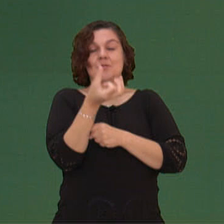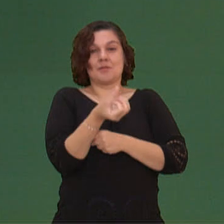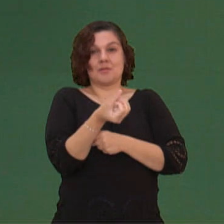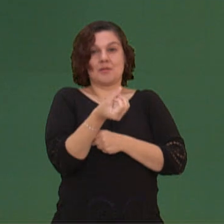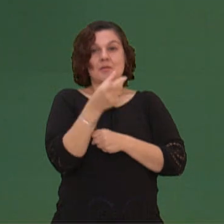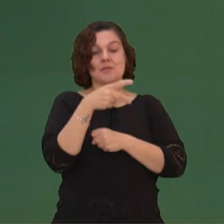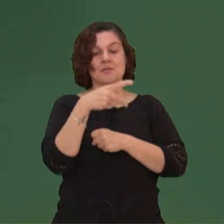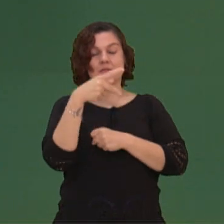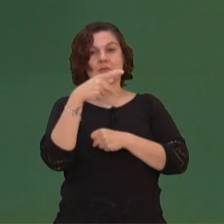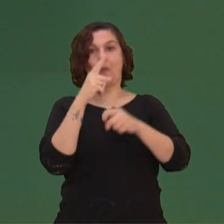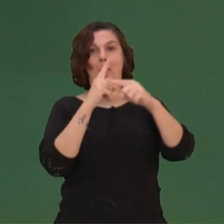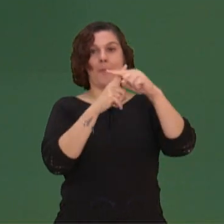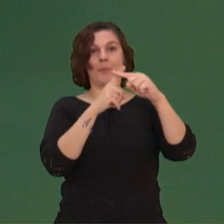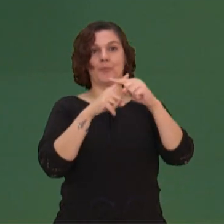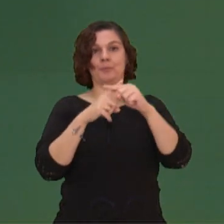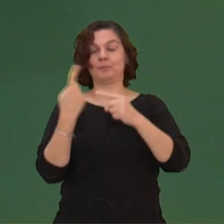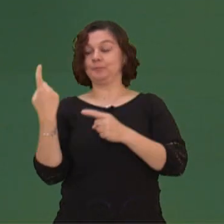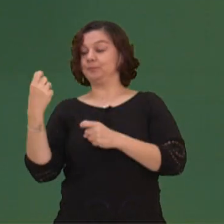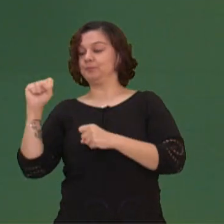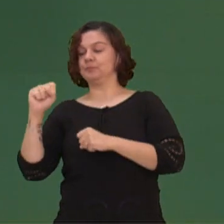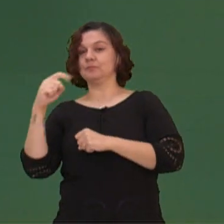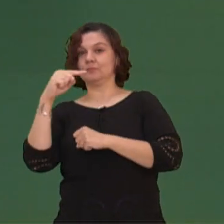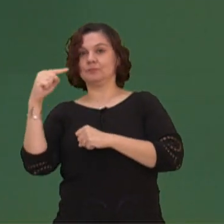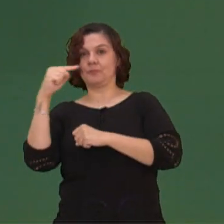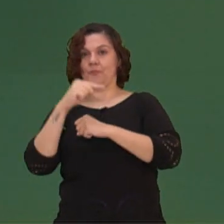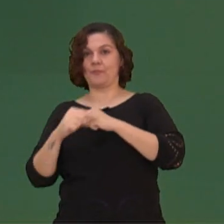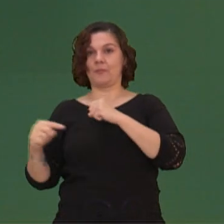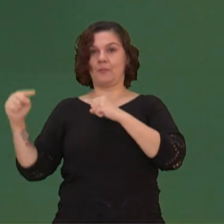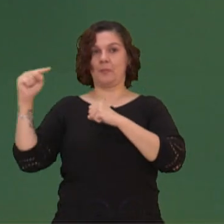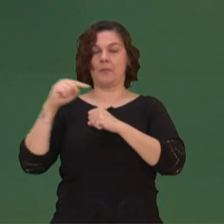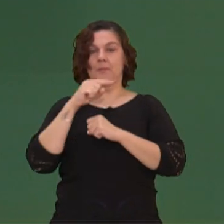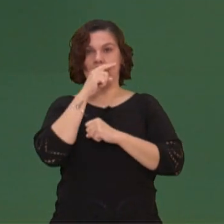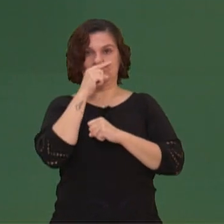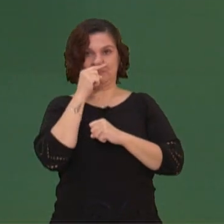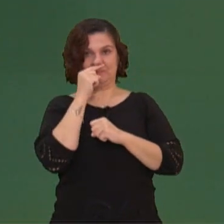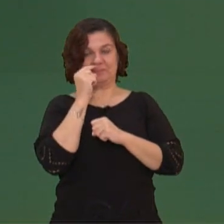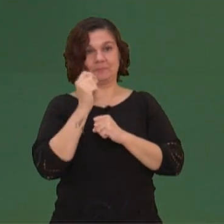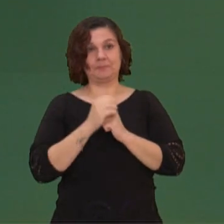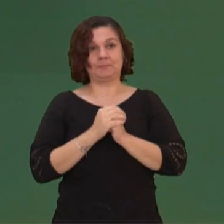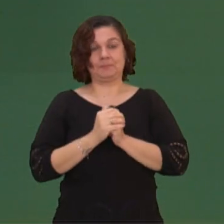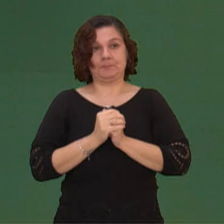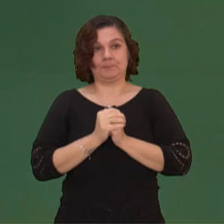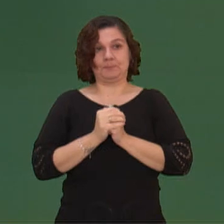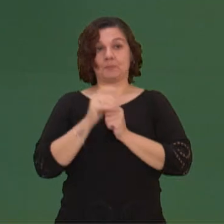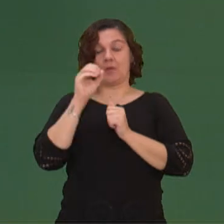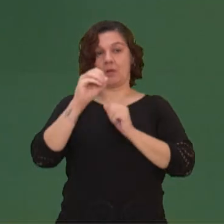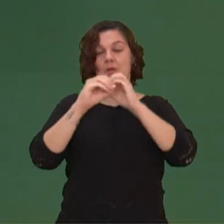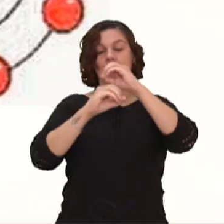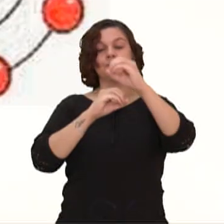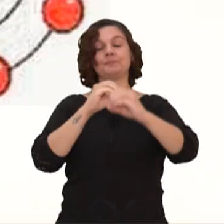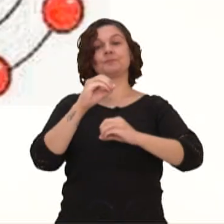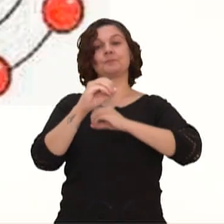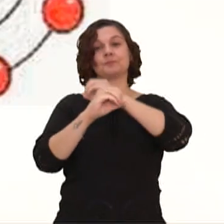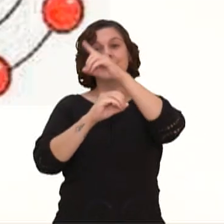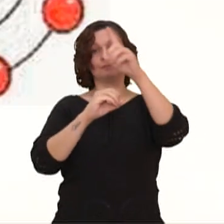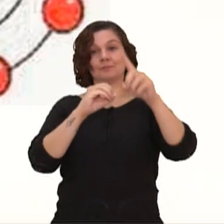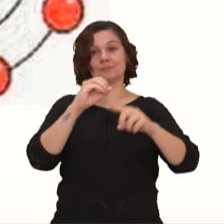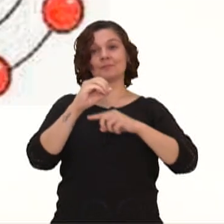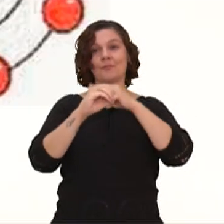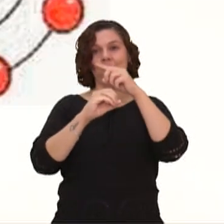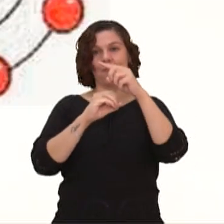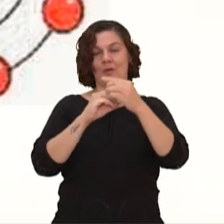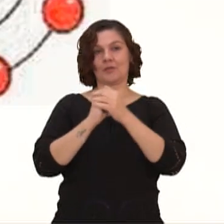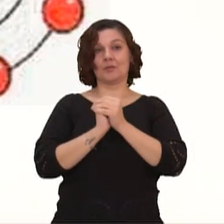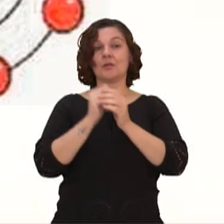18 elétrons. Feito? Seguindo. A estrutura do átomo bonitinho. Então aqui